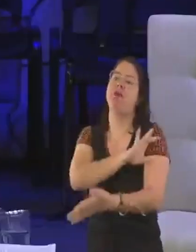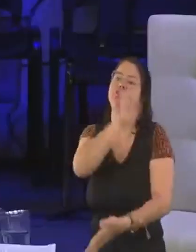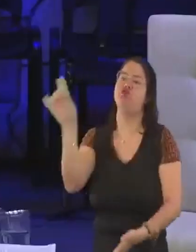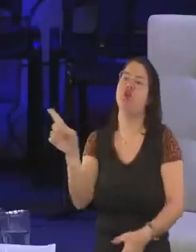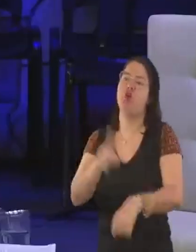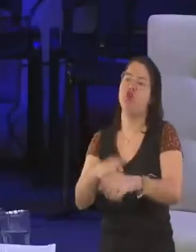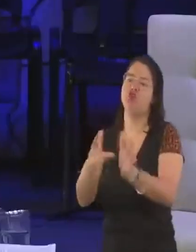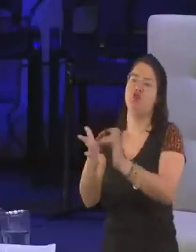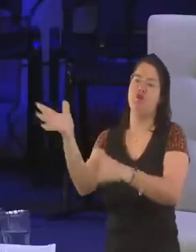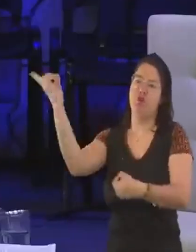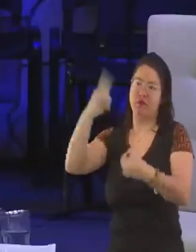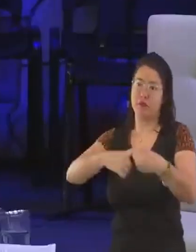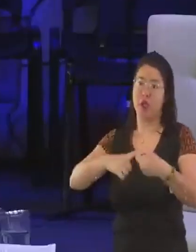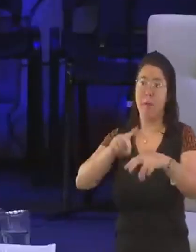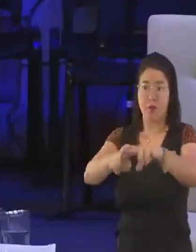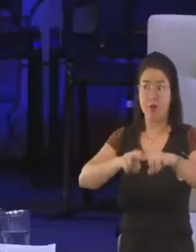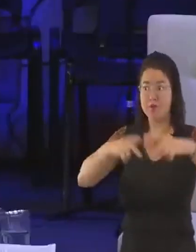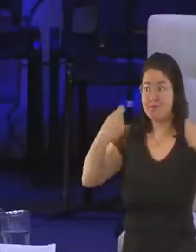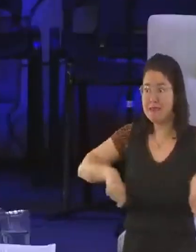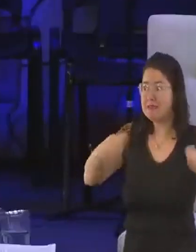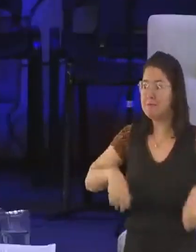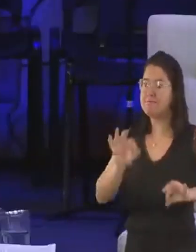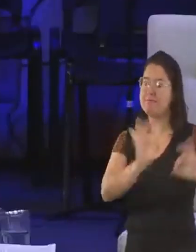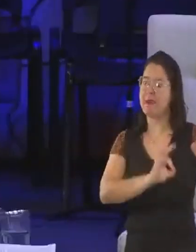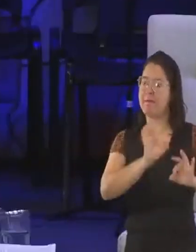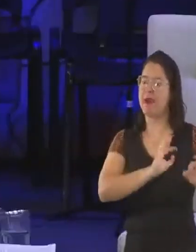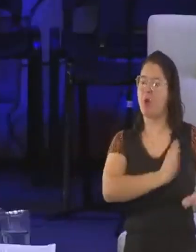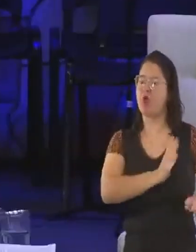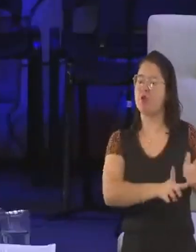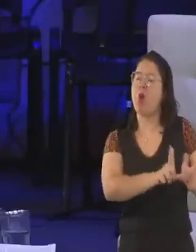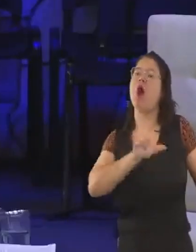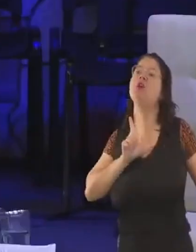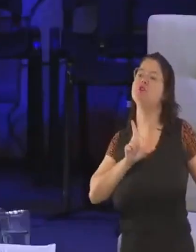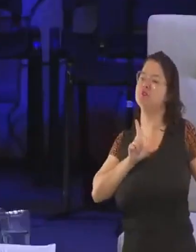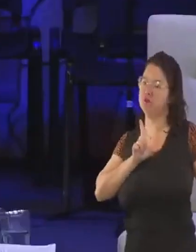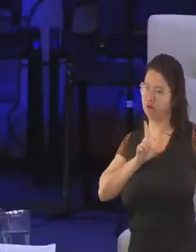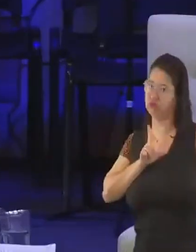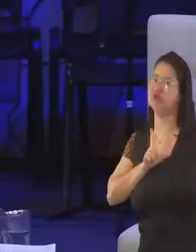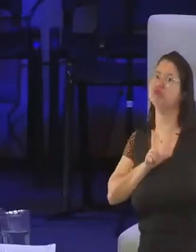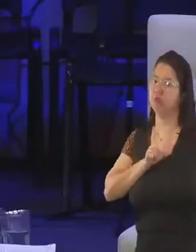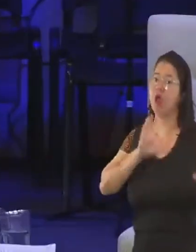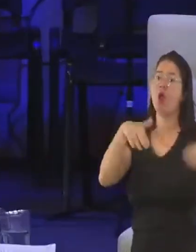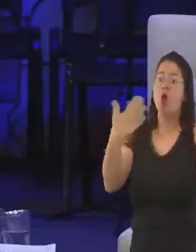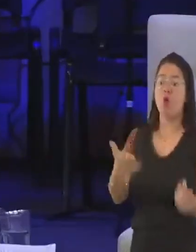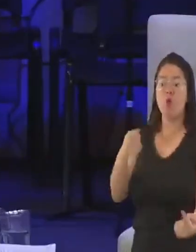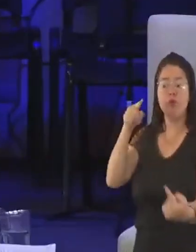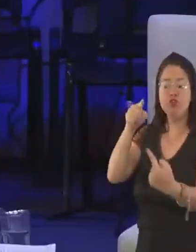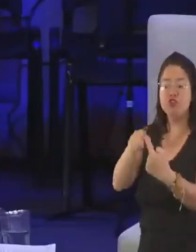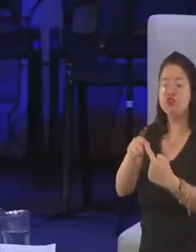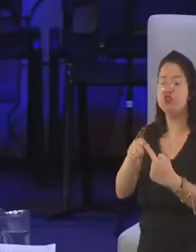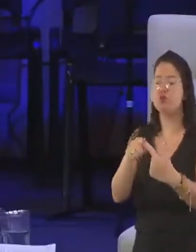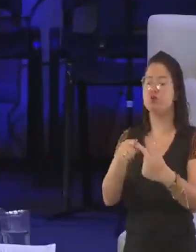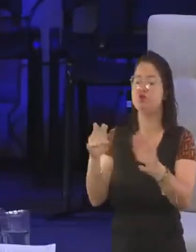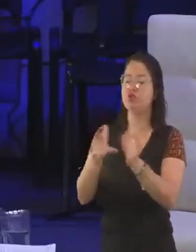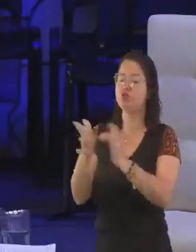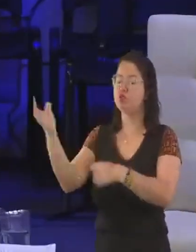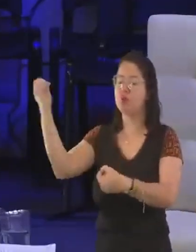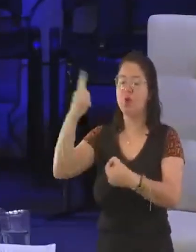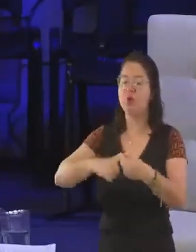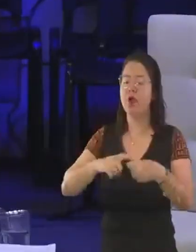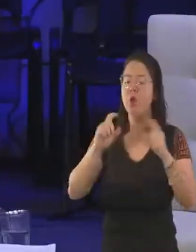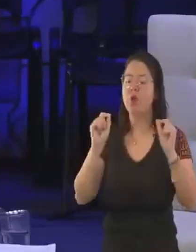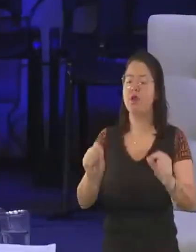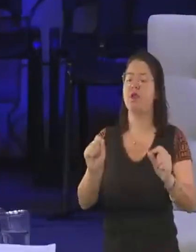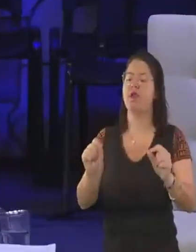voltará. Por isso precisamos estar preparados, amados irmãos. E o objetivo desta volta, como já vimos aqui,